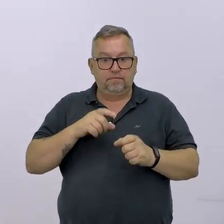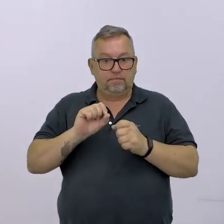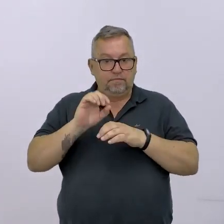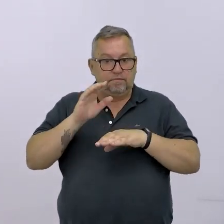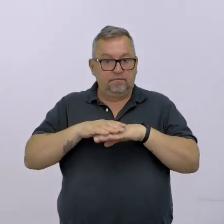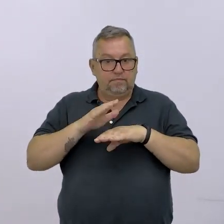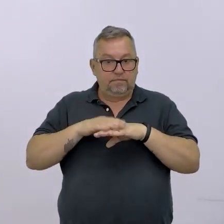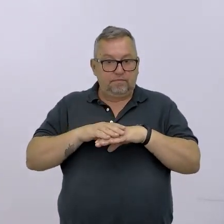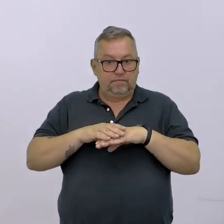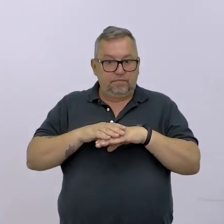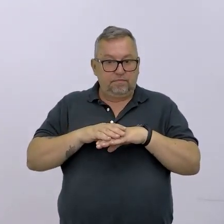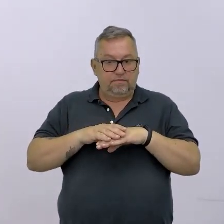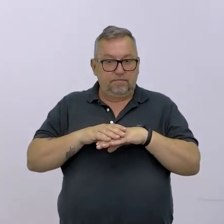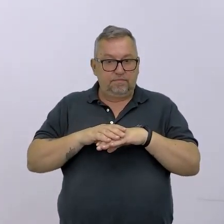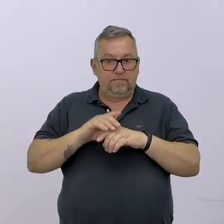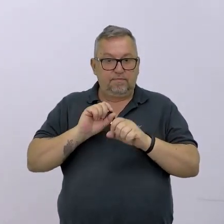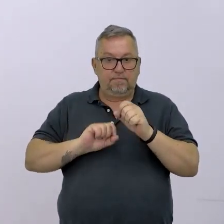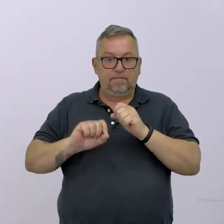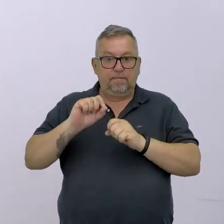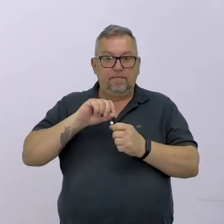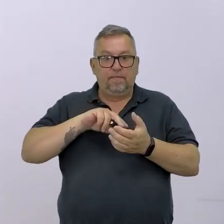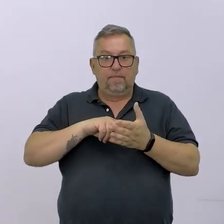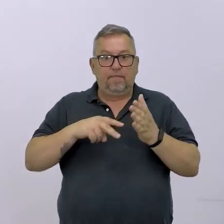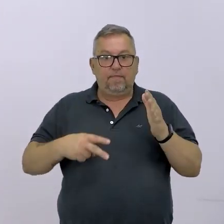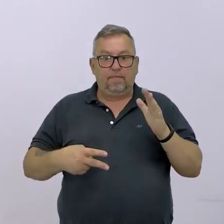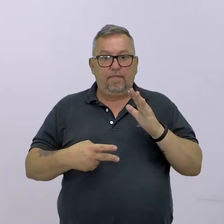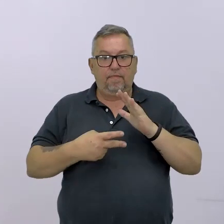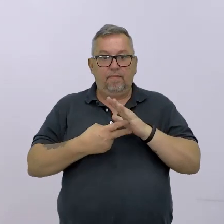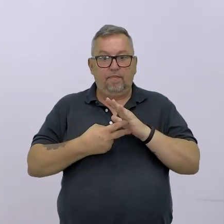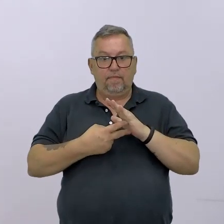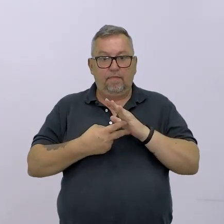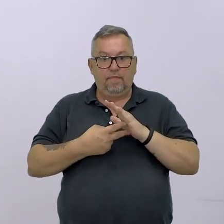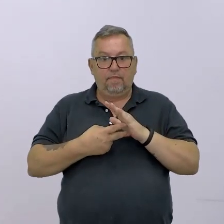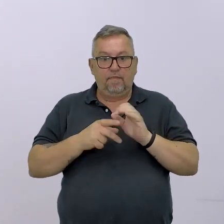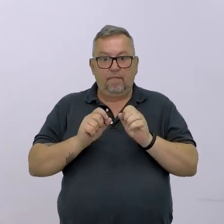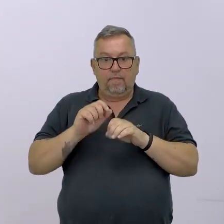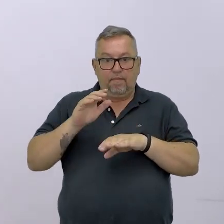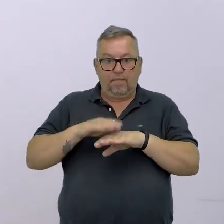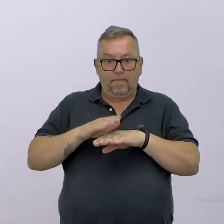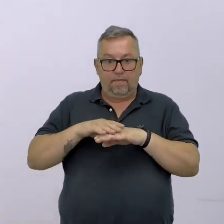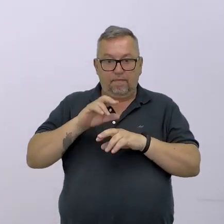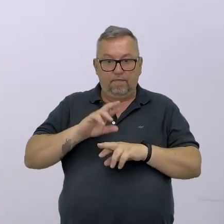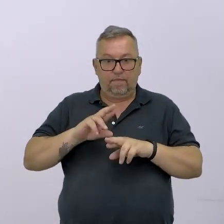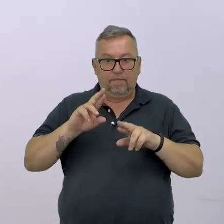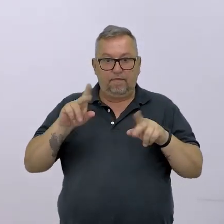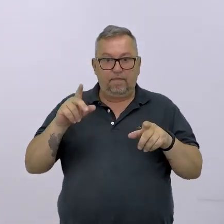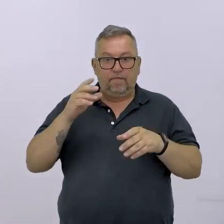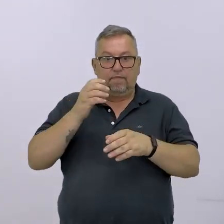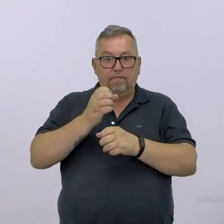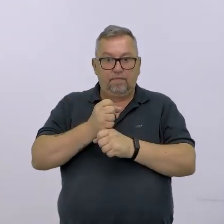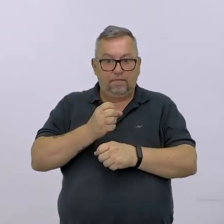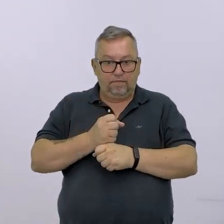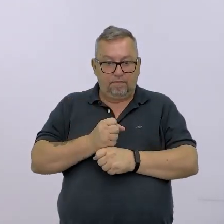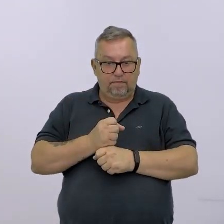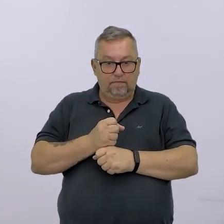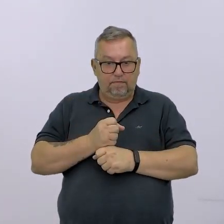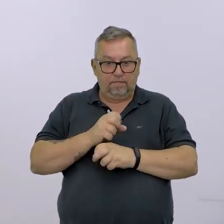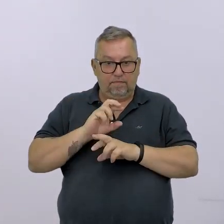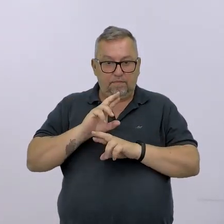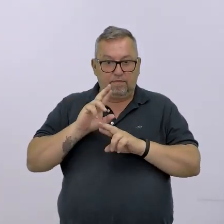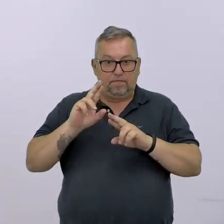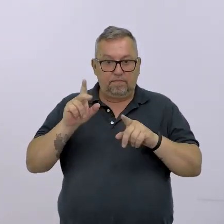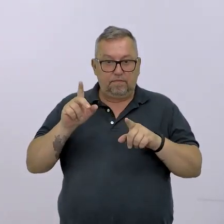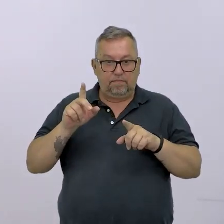o que significa ela realizar diferentes cálculos, diferentes